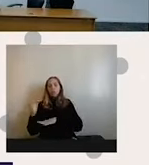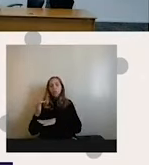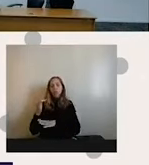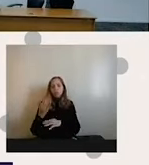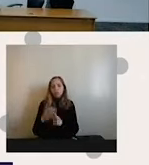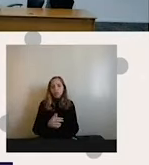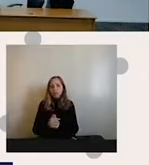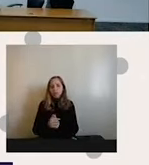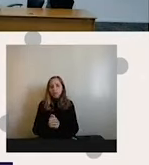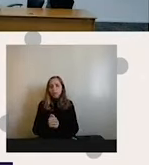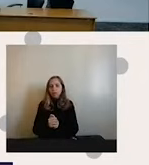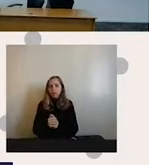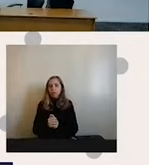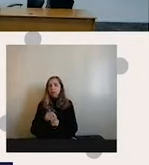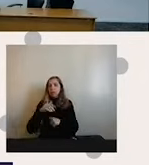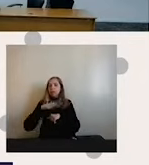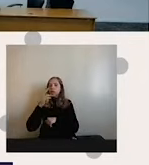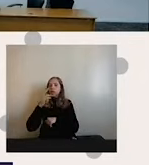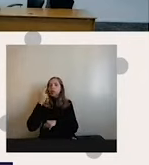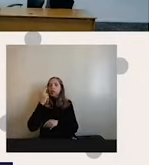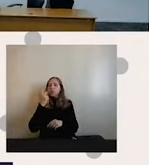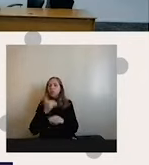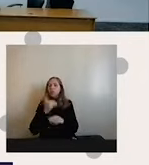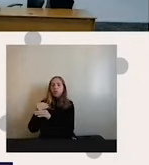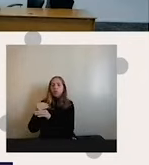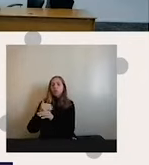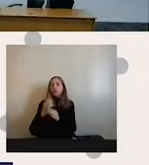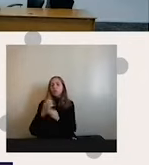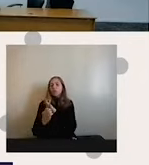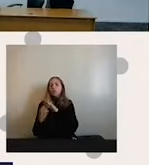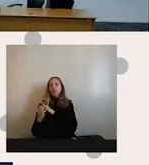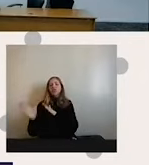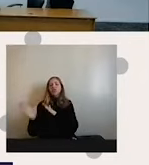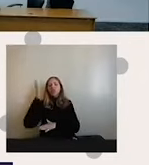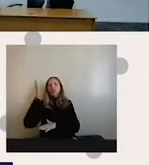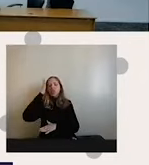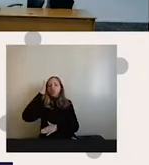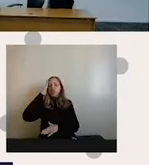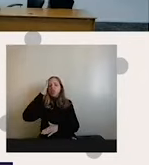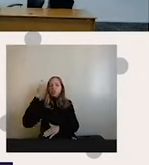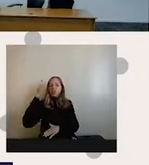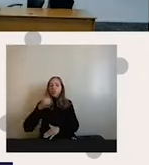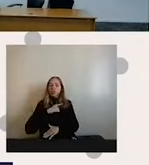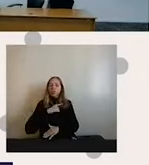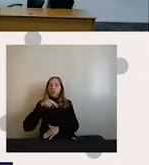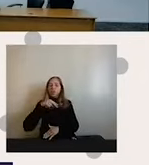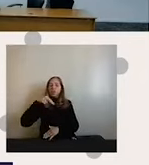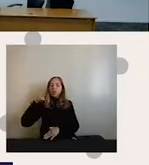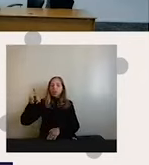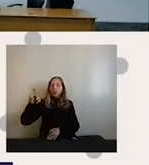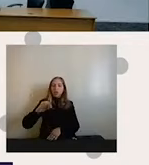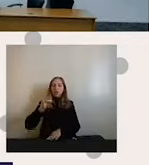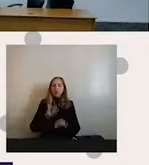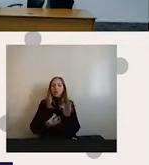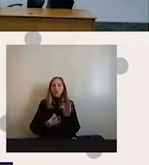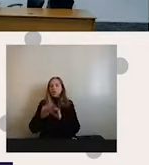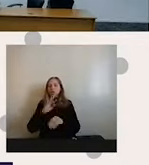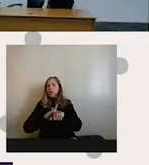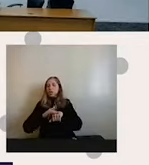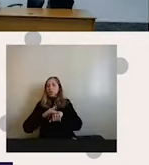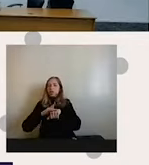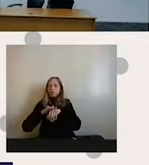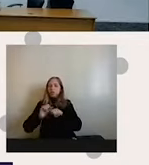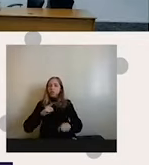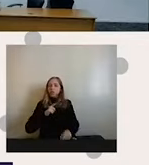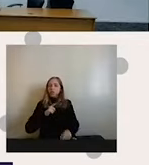é numa empresa que a gente já sabe que tem um nexo técnico epidemiológico, que tem um excesso de casos, o médico vai ficar mais